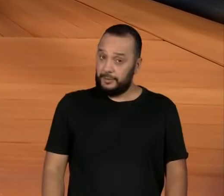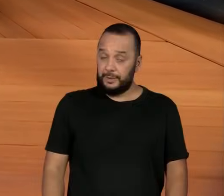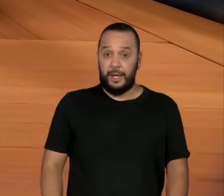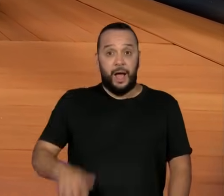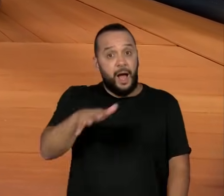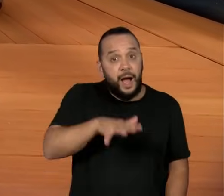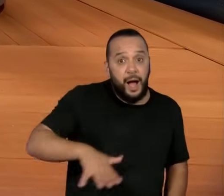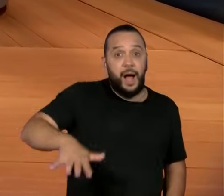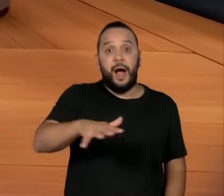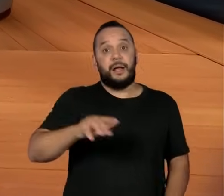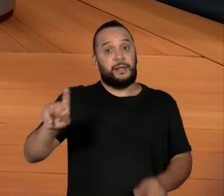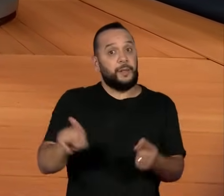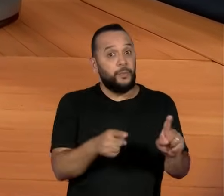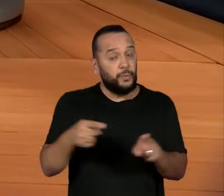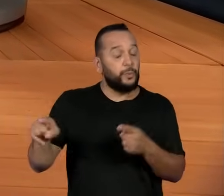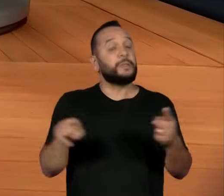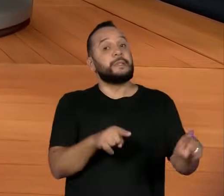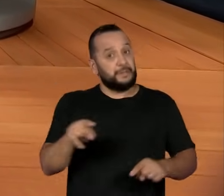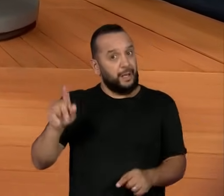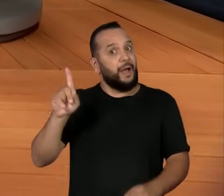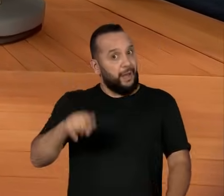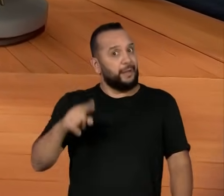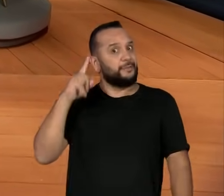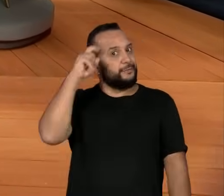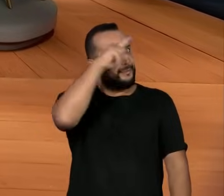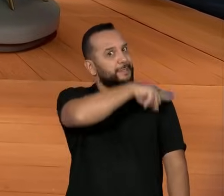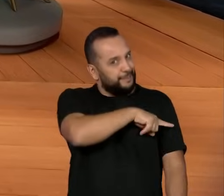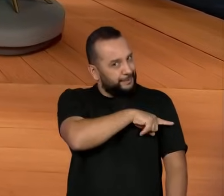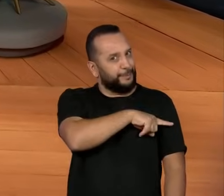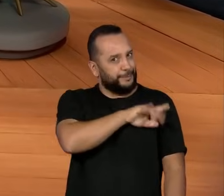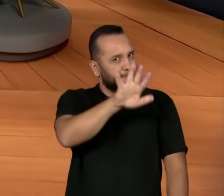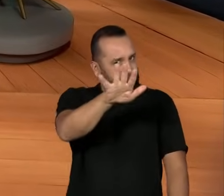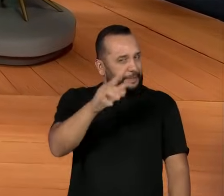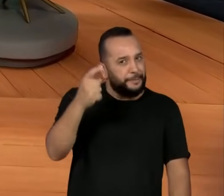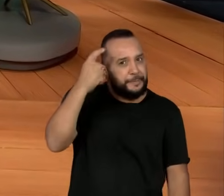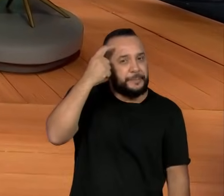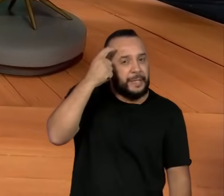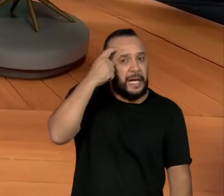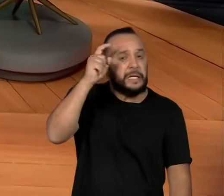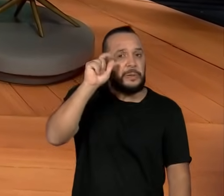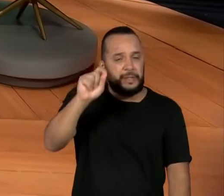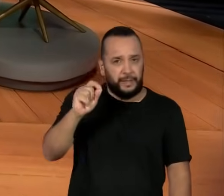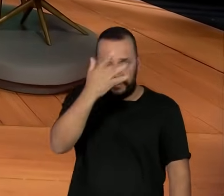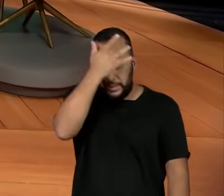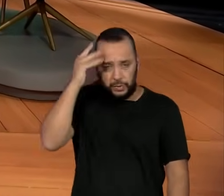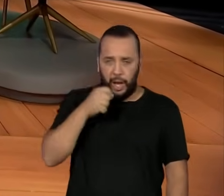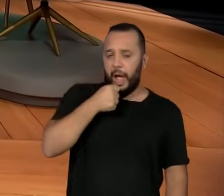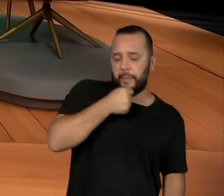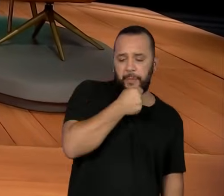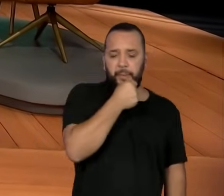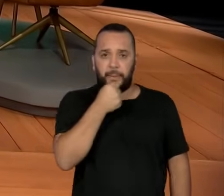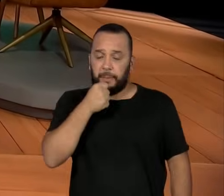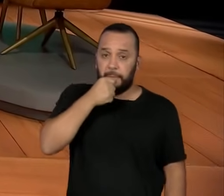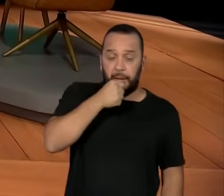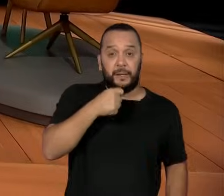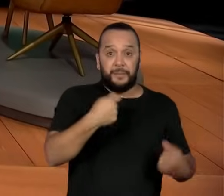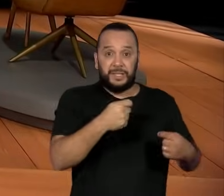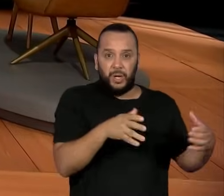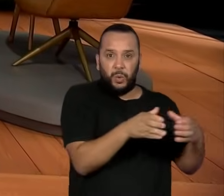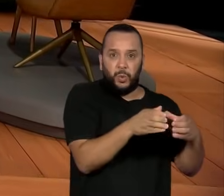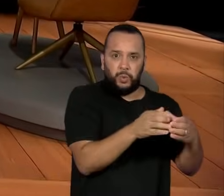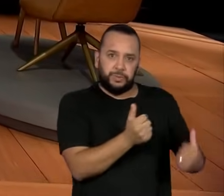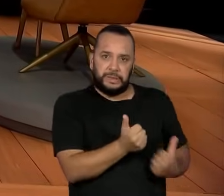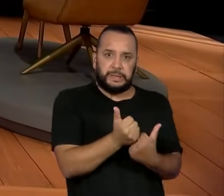da música é muito mais complexo do que parece. A partir de um certo momento, é necessário que o artista esteja amparado por um pequeno exército